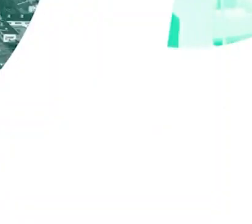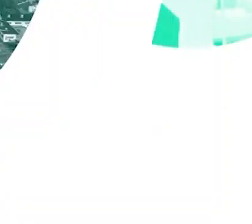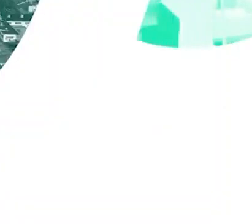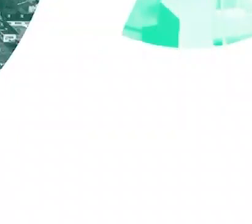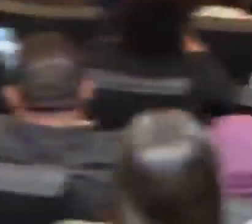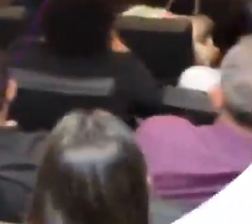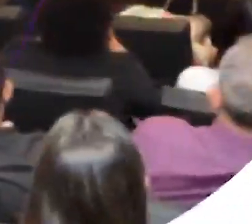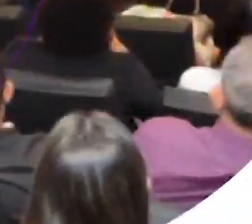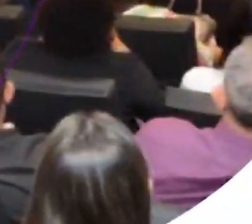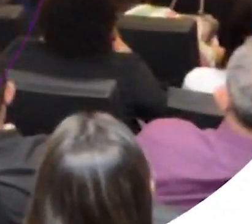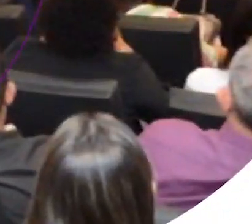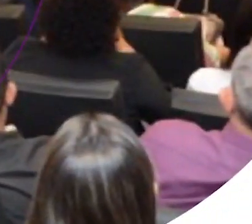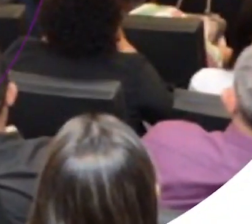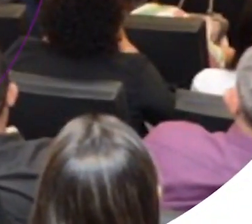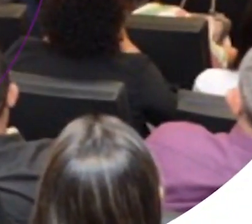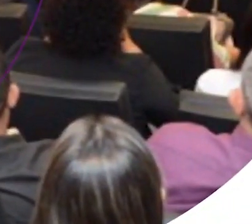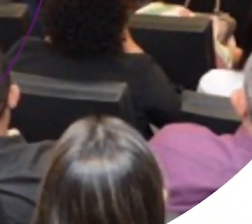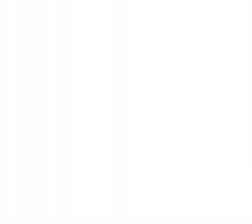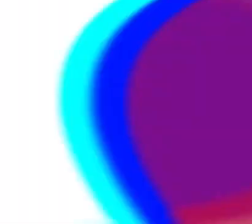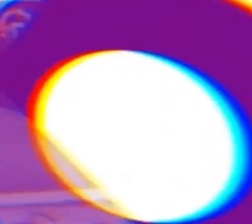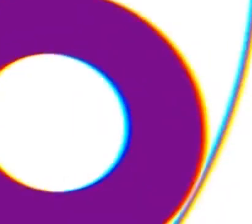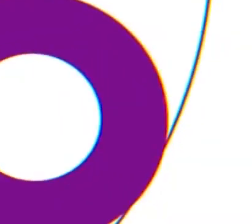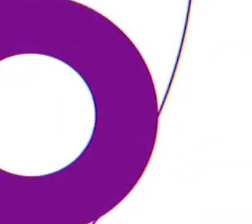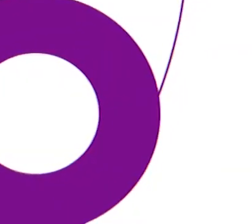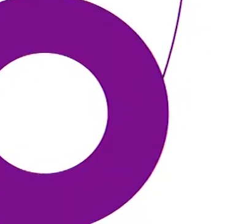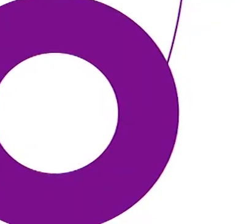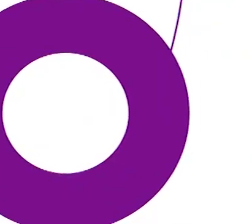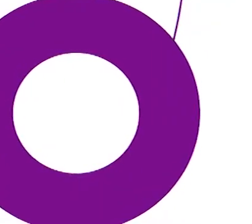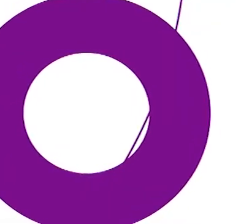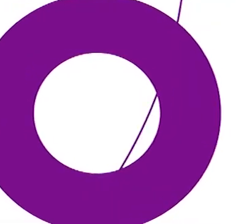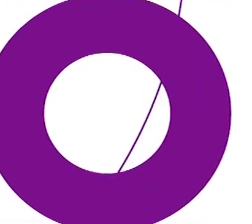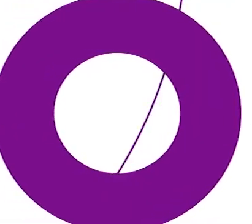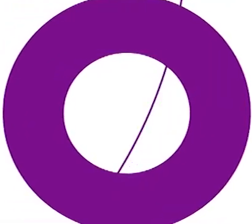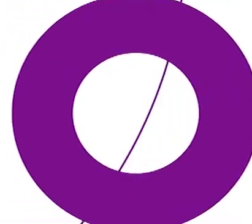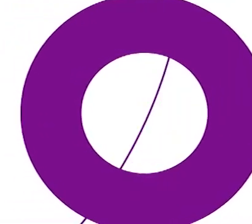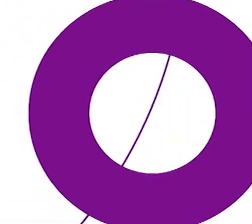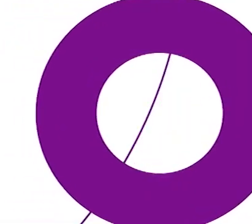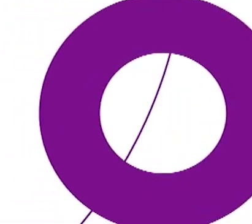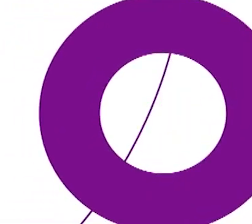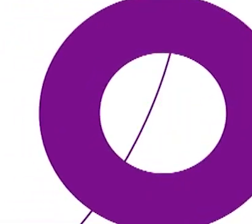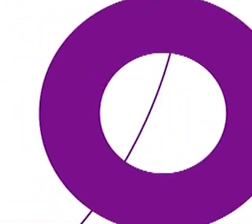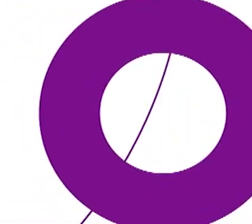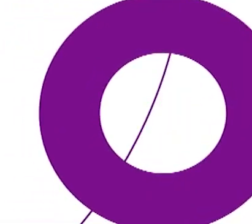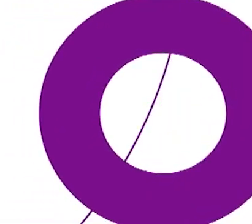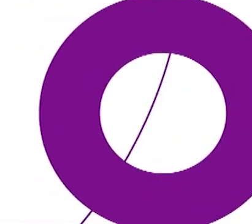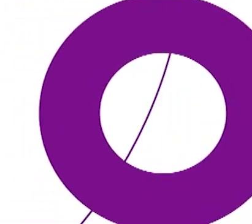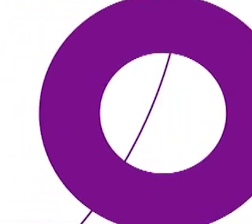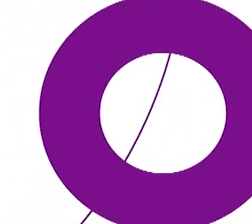TV Câmara Fortaleza, a fortaleza da nossa cidade é você.